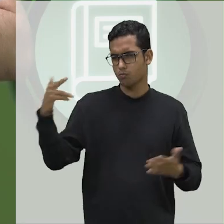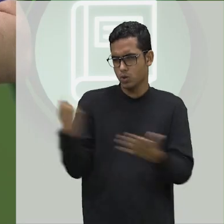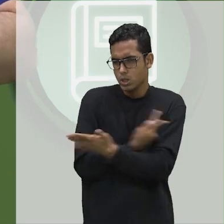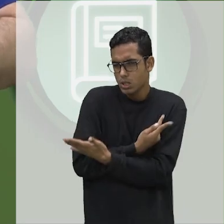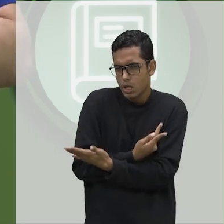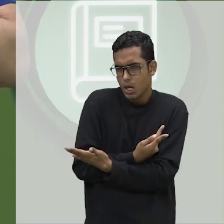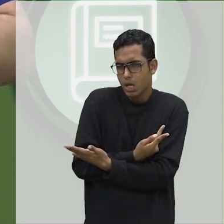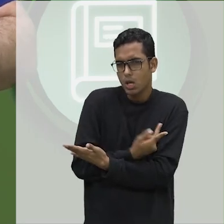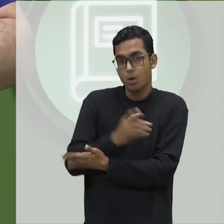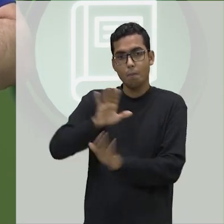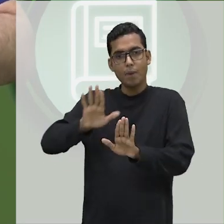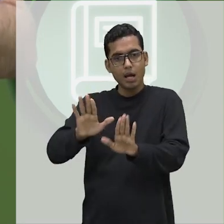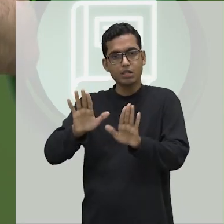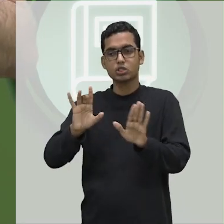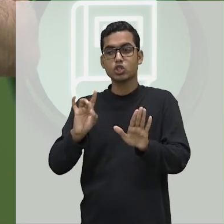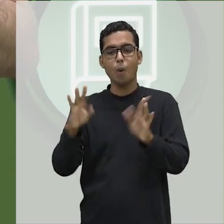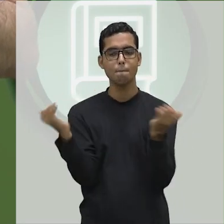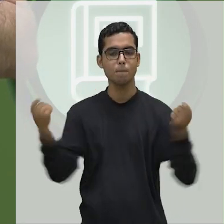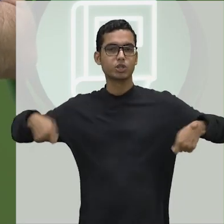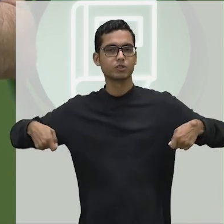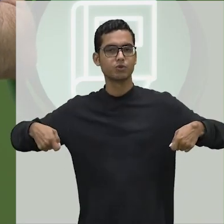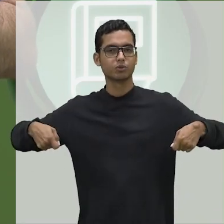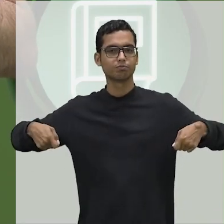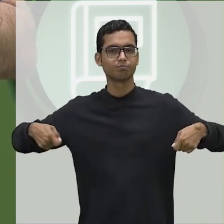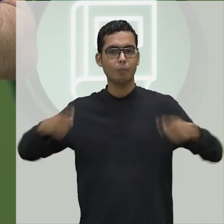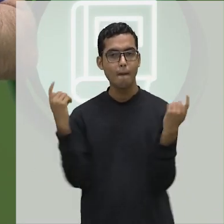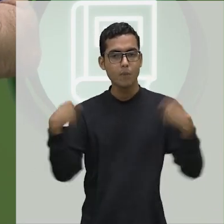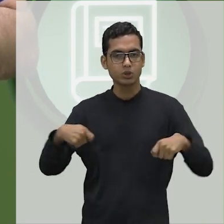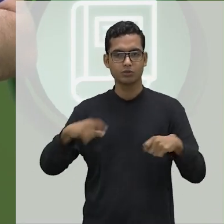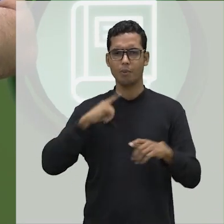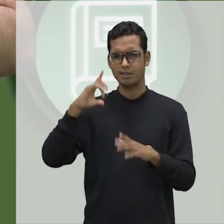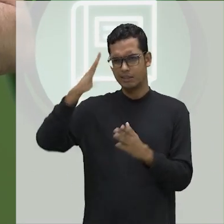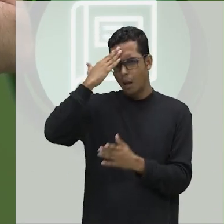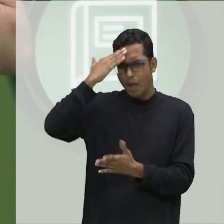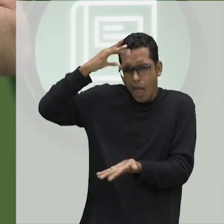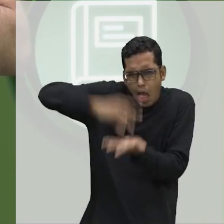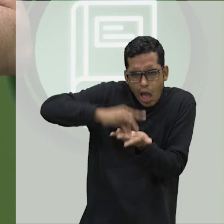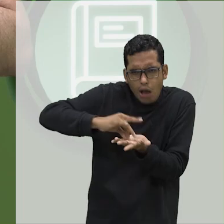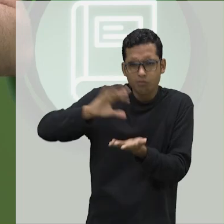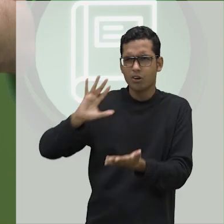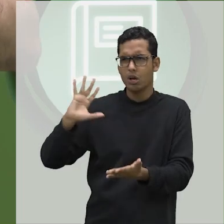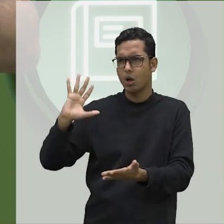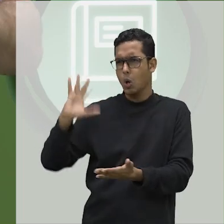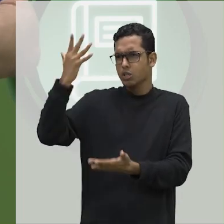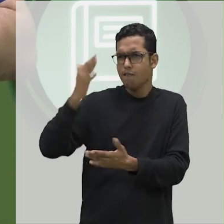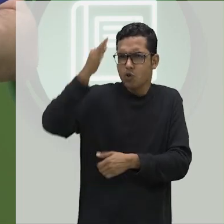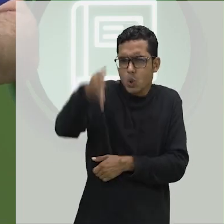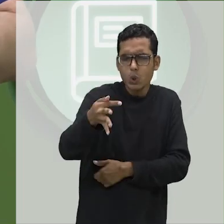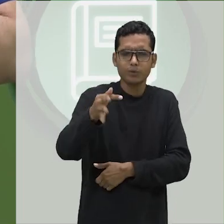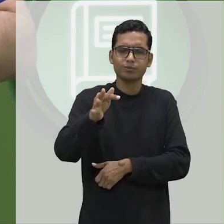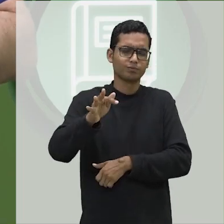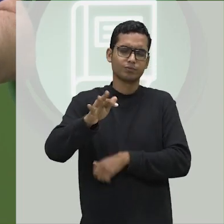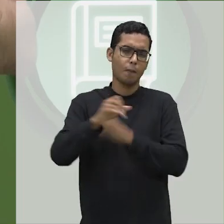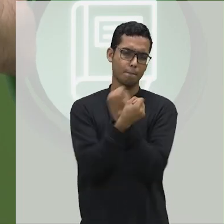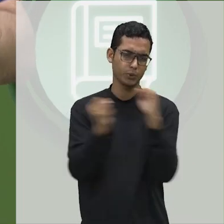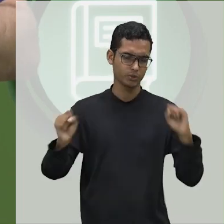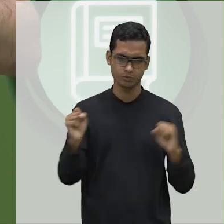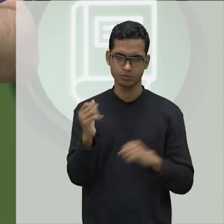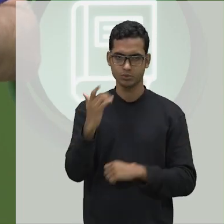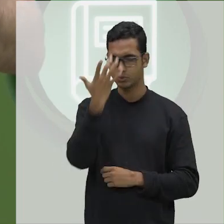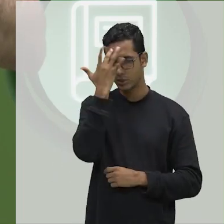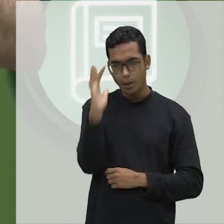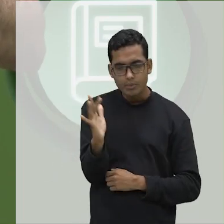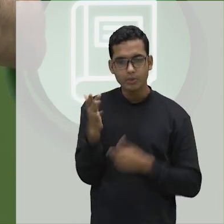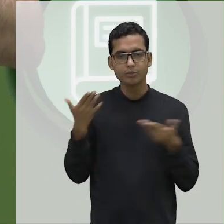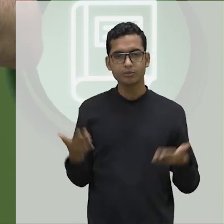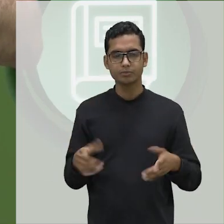maneira probabilística na mecânica quântica, beleza? Por quê? Porque existem vários postulados quânticos que não